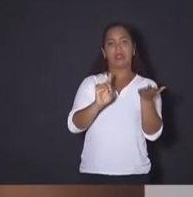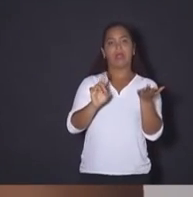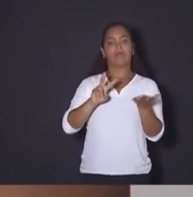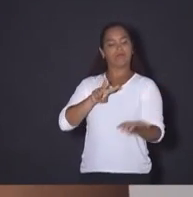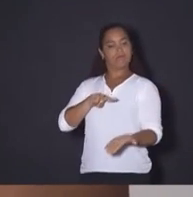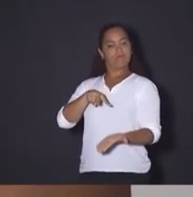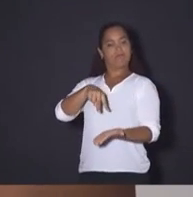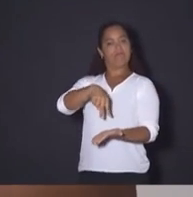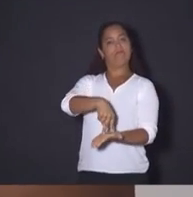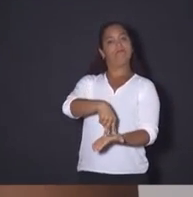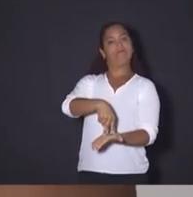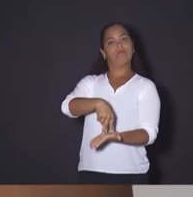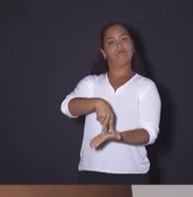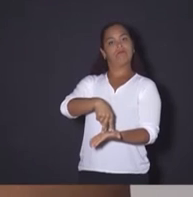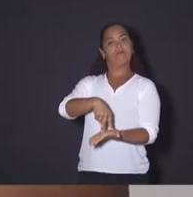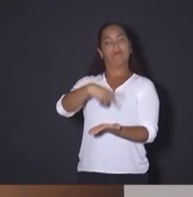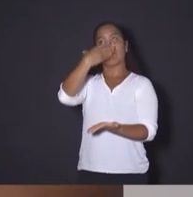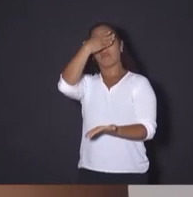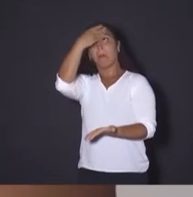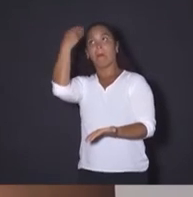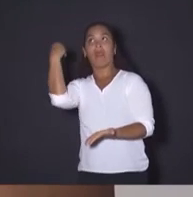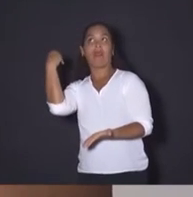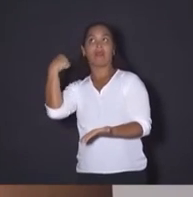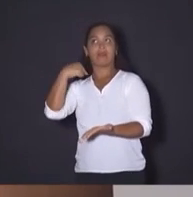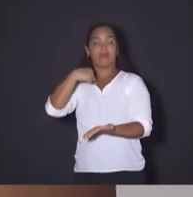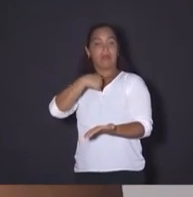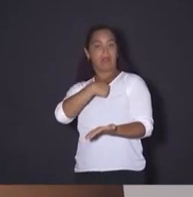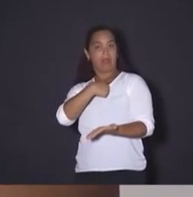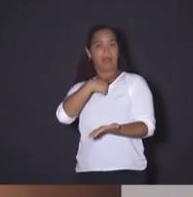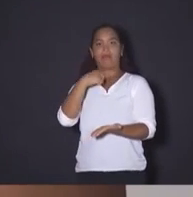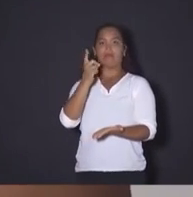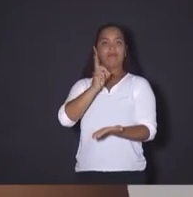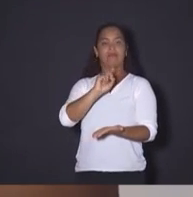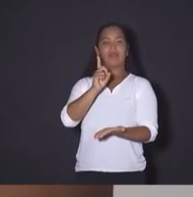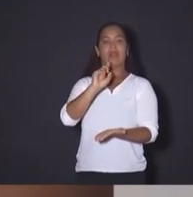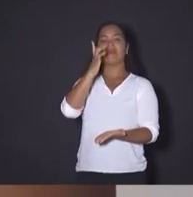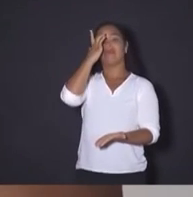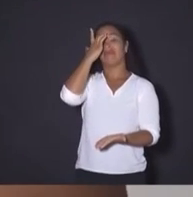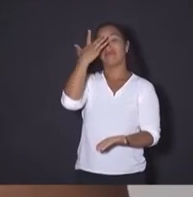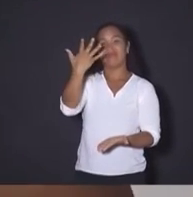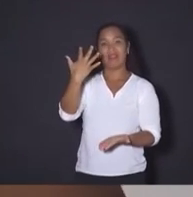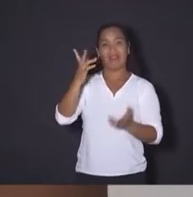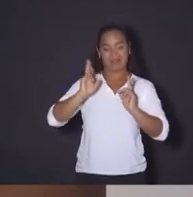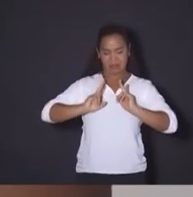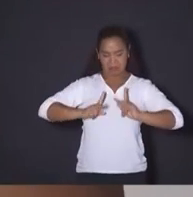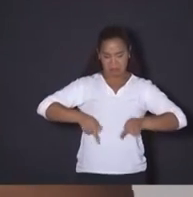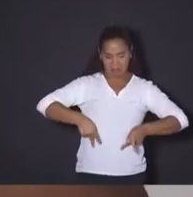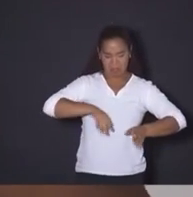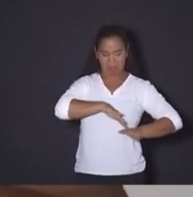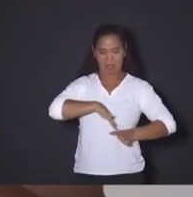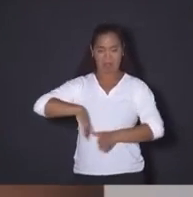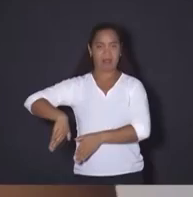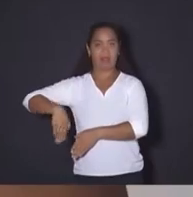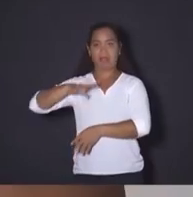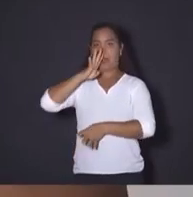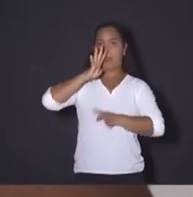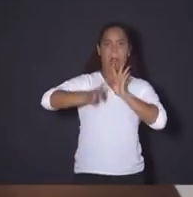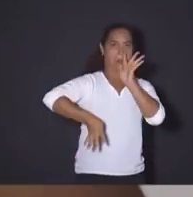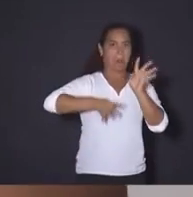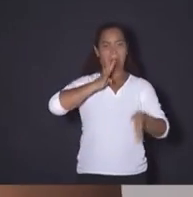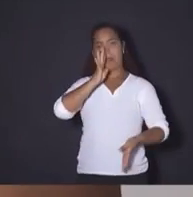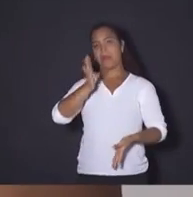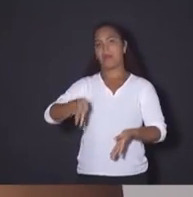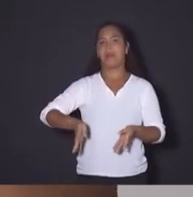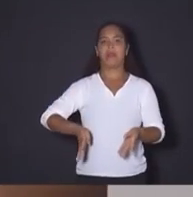amnésia cultural fazer a gente esquecer quem somos nós é mais fácil desumanizar criminalizar humilhar